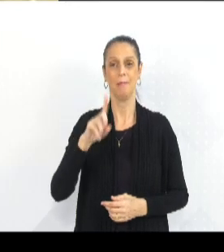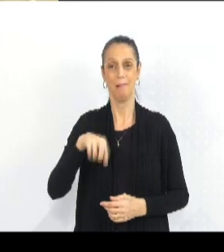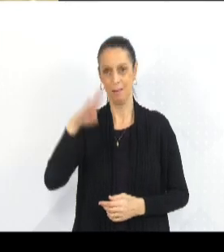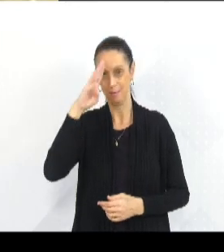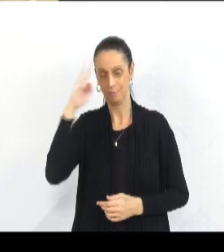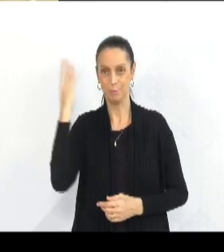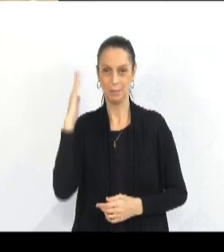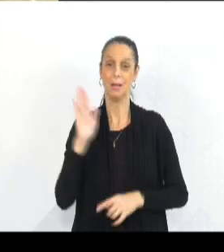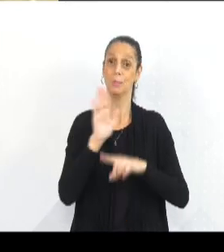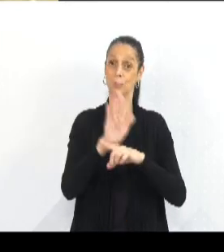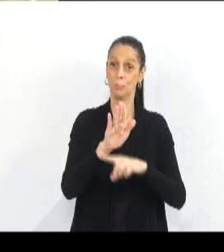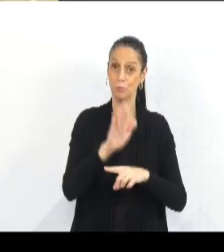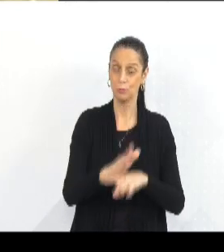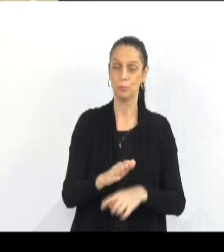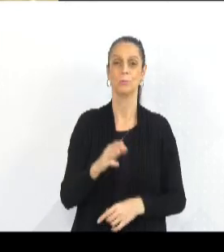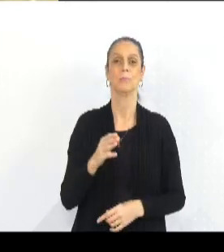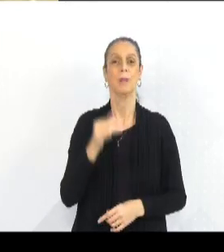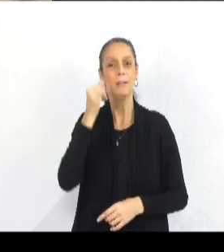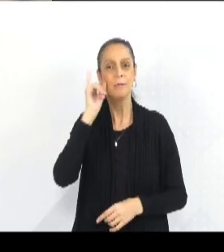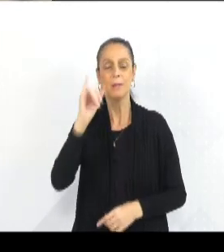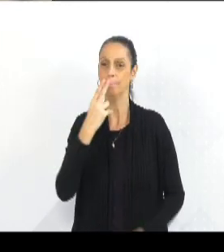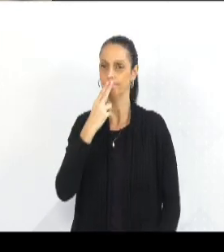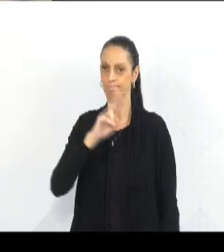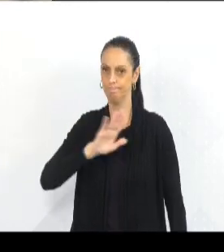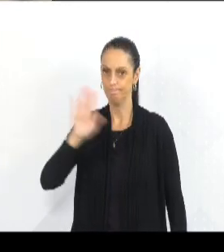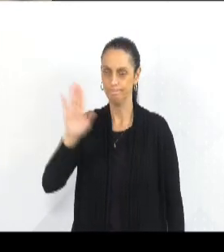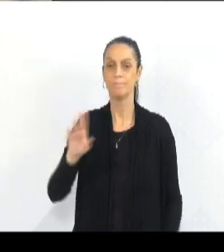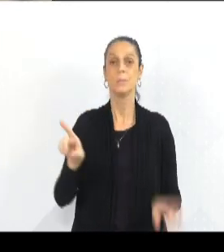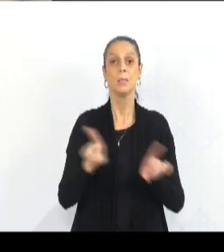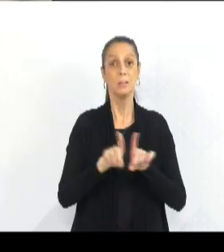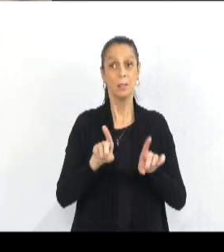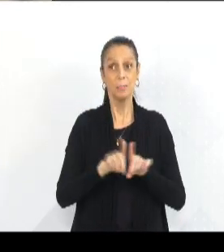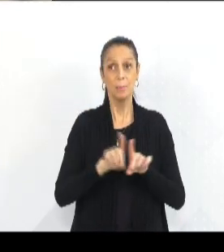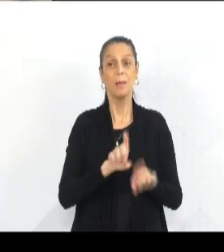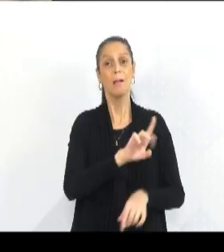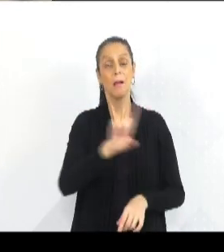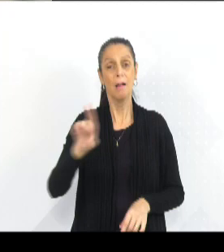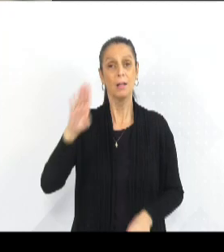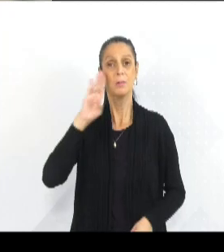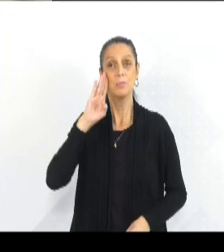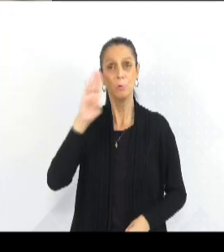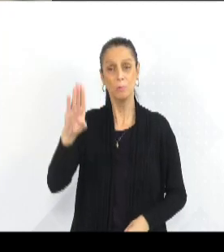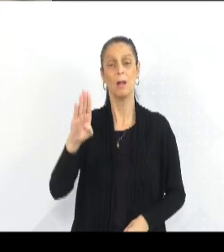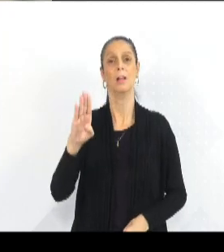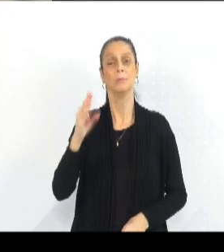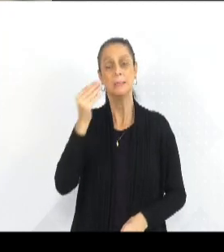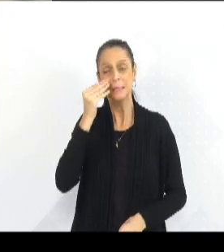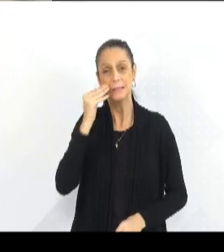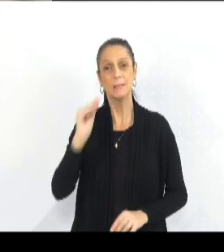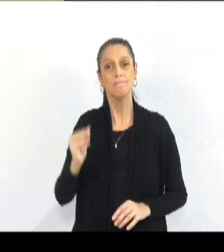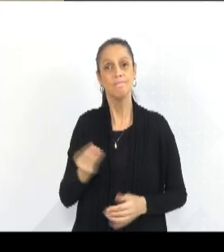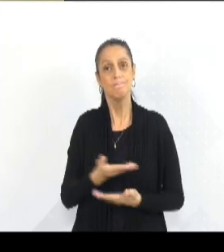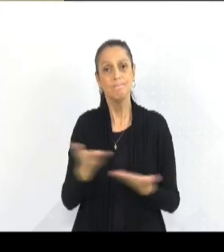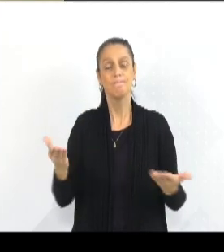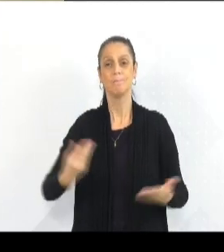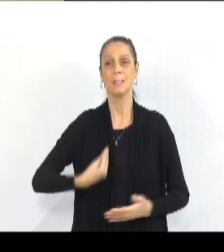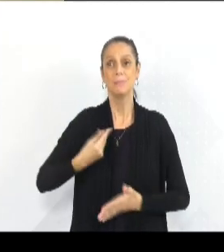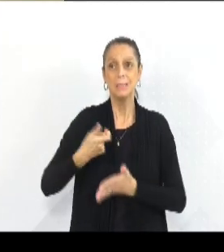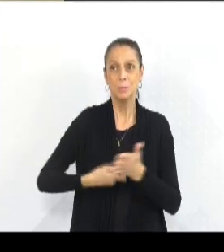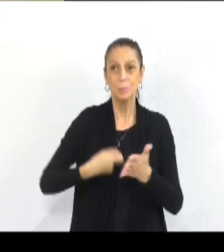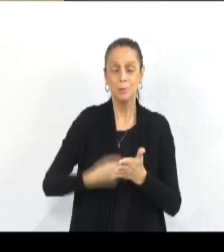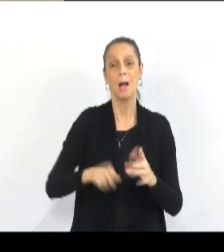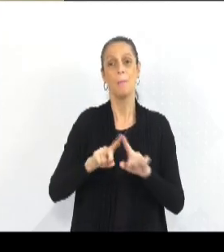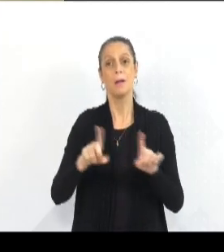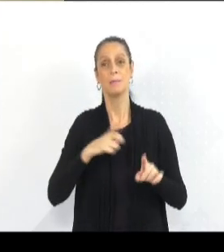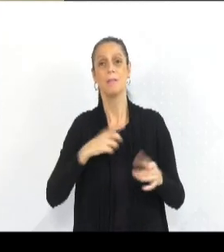no combate ao nazismo, é lembrar e honrar a vida de cada soldado brasileiro, mais ainda daqueles que perderam suas vidas